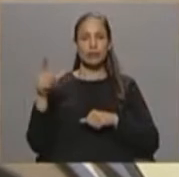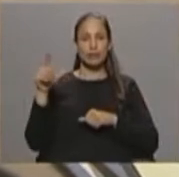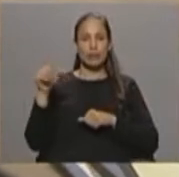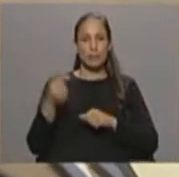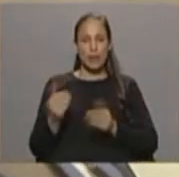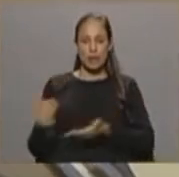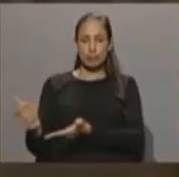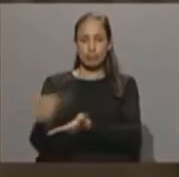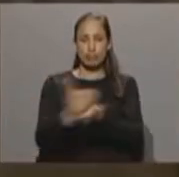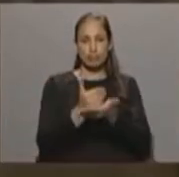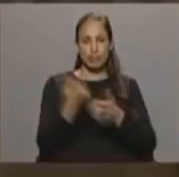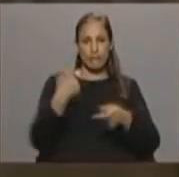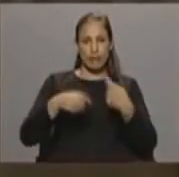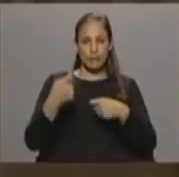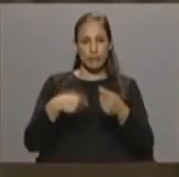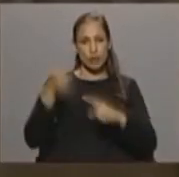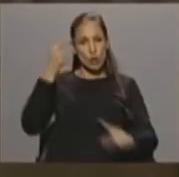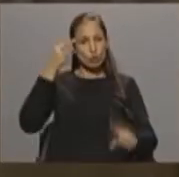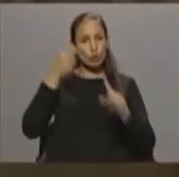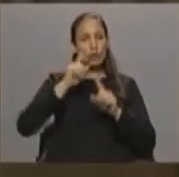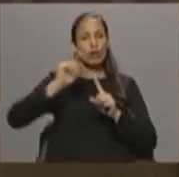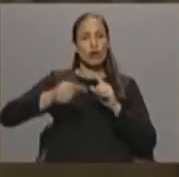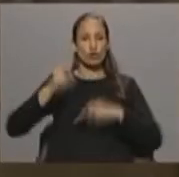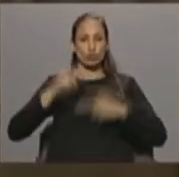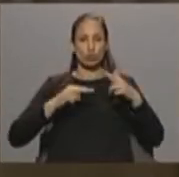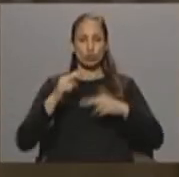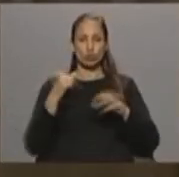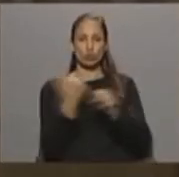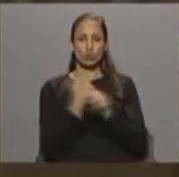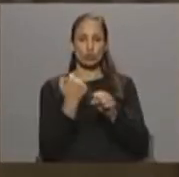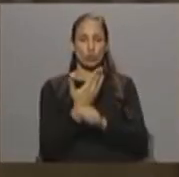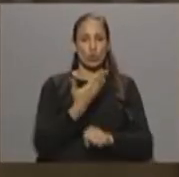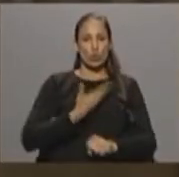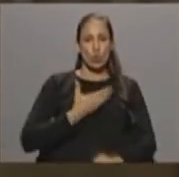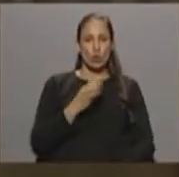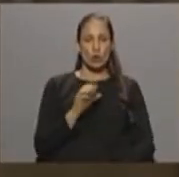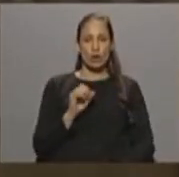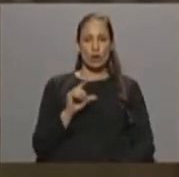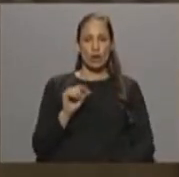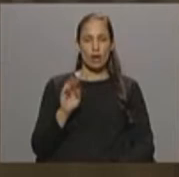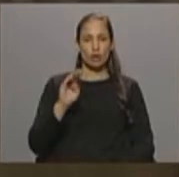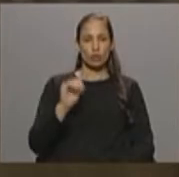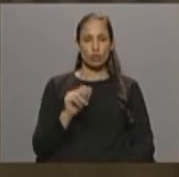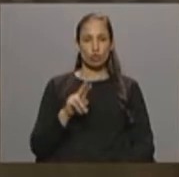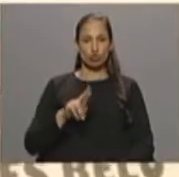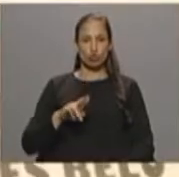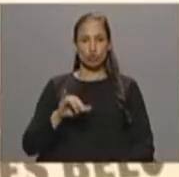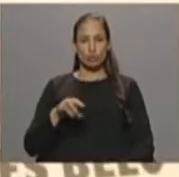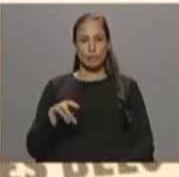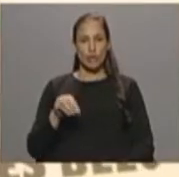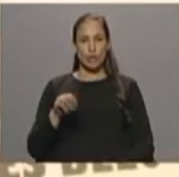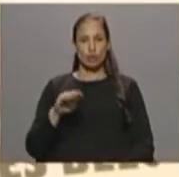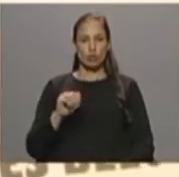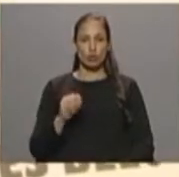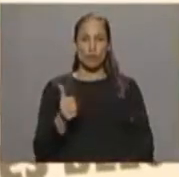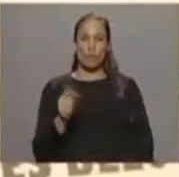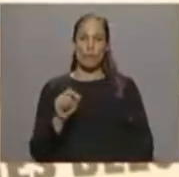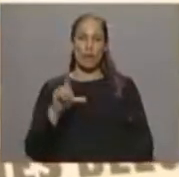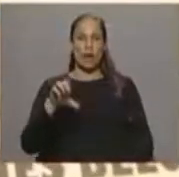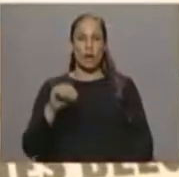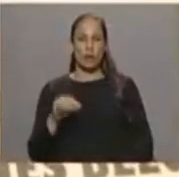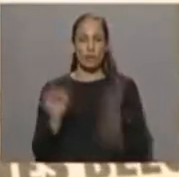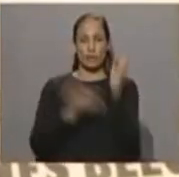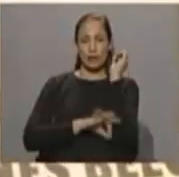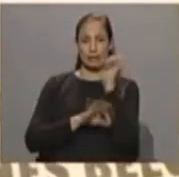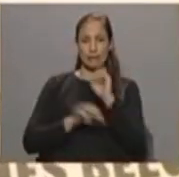favor da reconstrução da Escola Dom Carlos Filipe Ximenes Belo, situada na sua freguesia natal de Kelikai, município